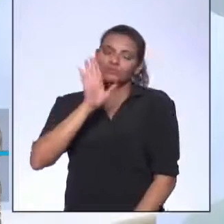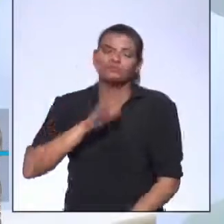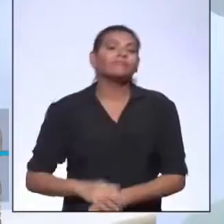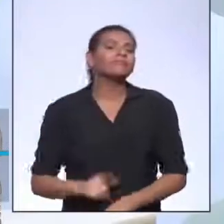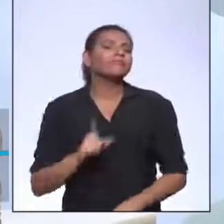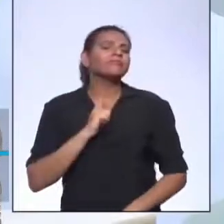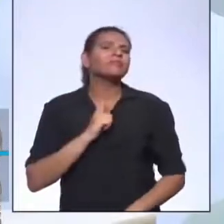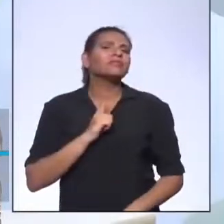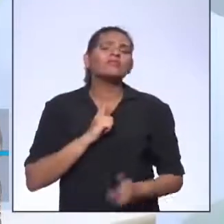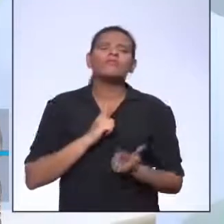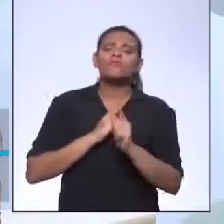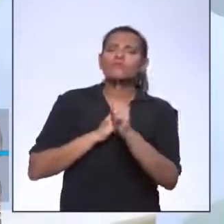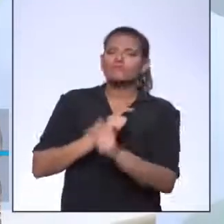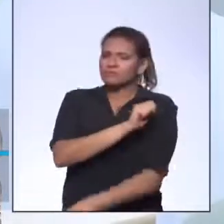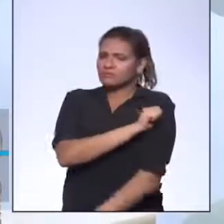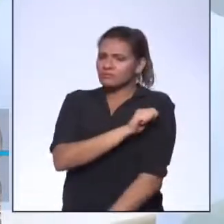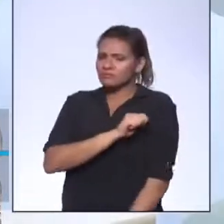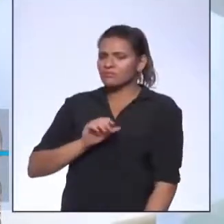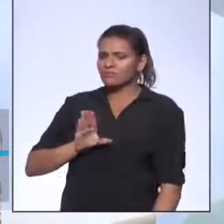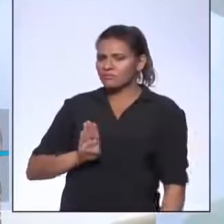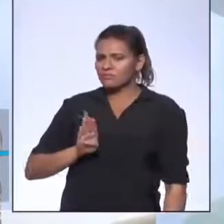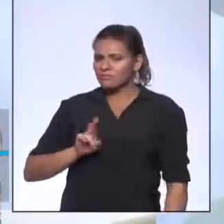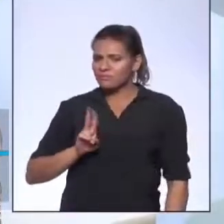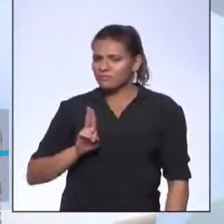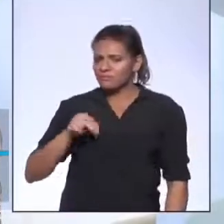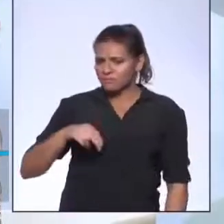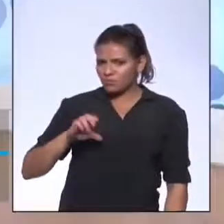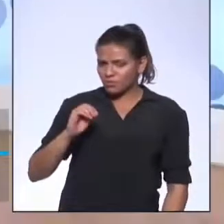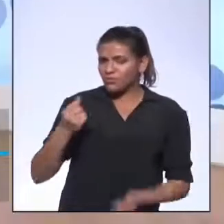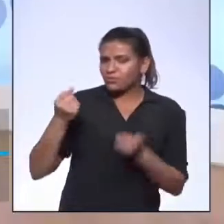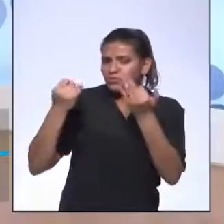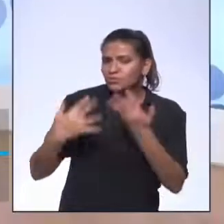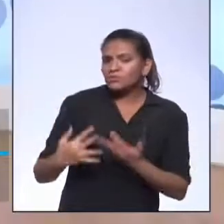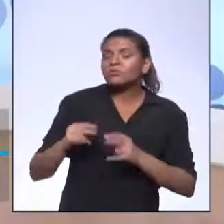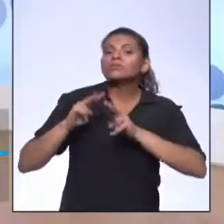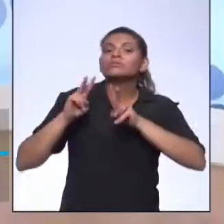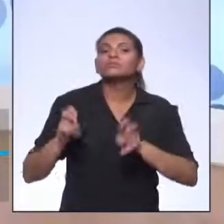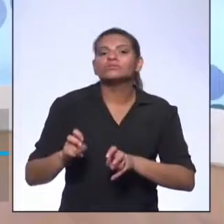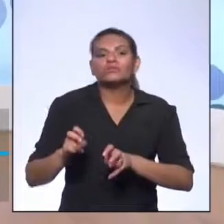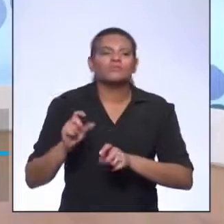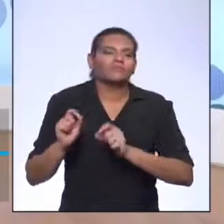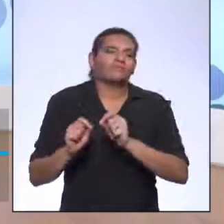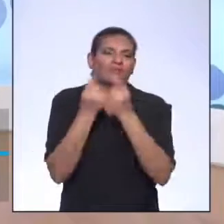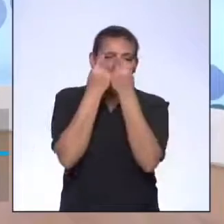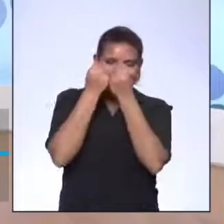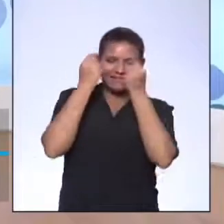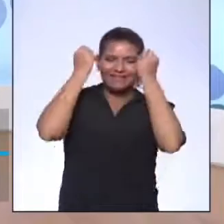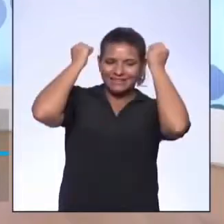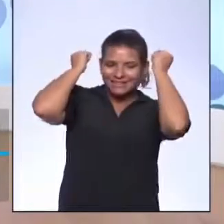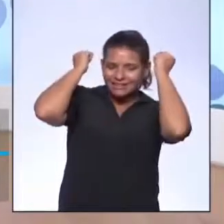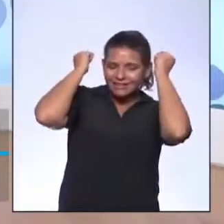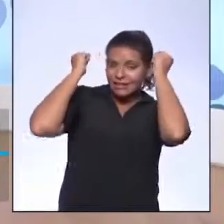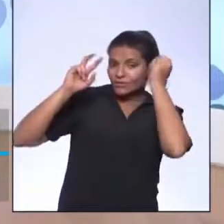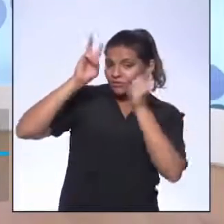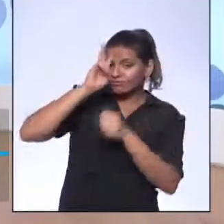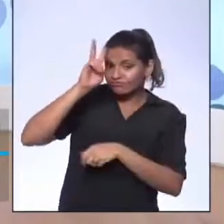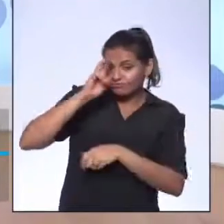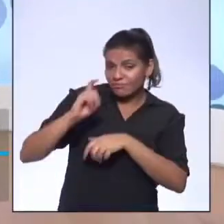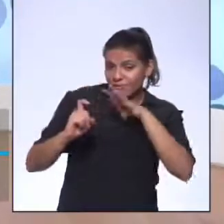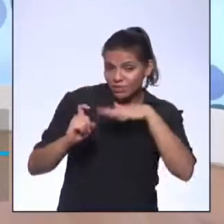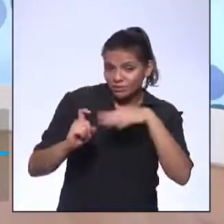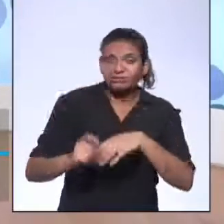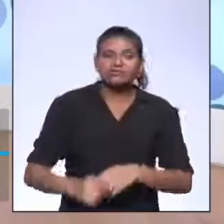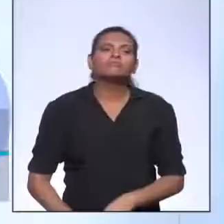Bruno fala da mitologia. É isso mesmo, professora Janaína. Os estudantes, eles têm um foco mais ali na mitologia